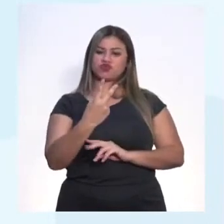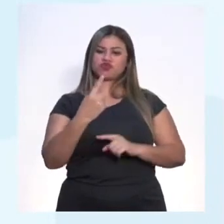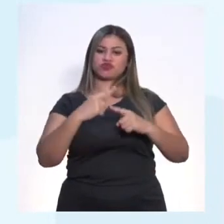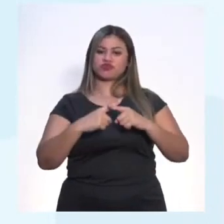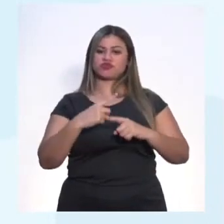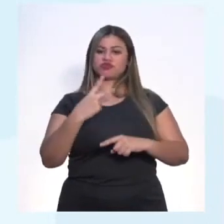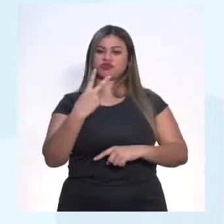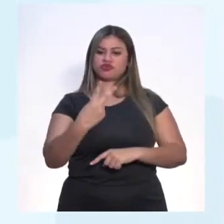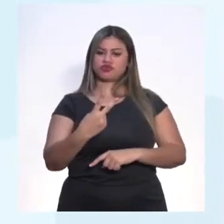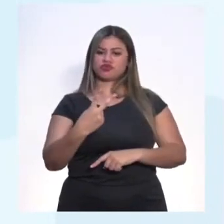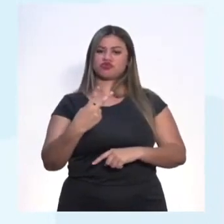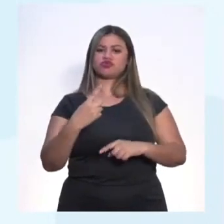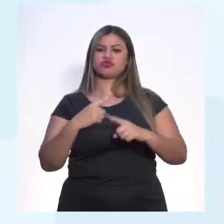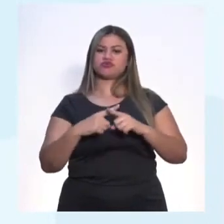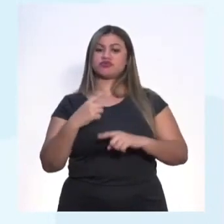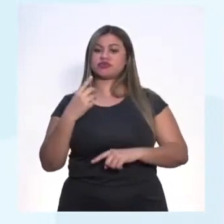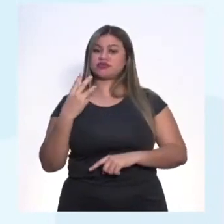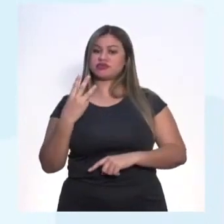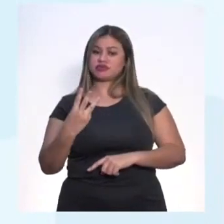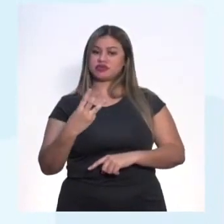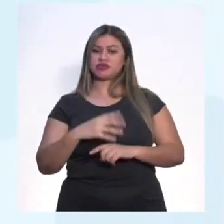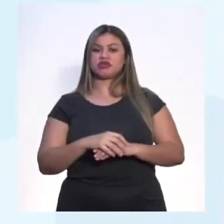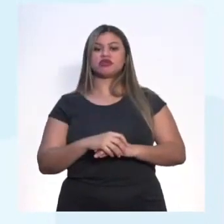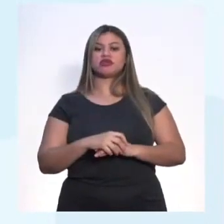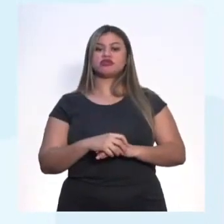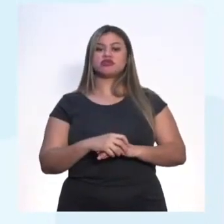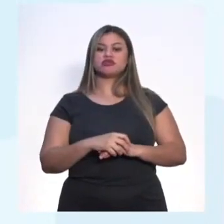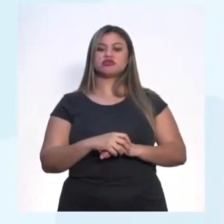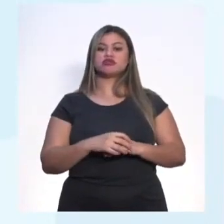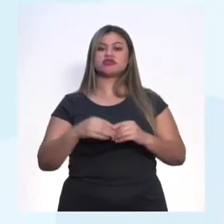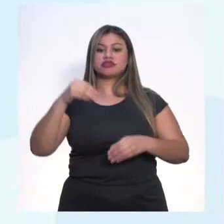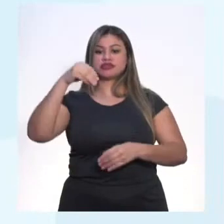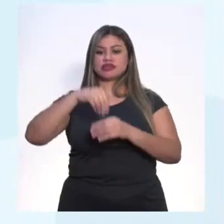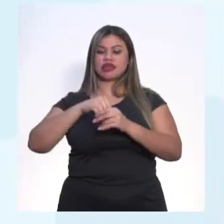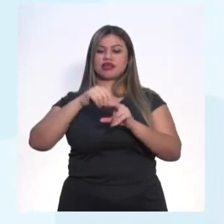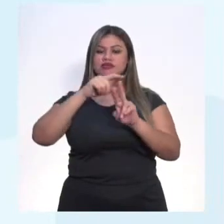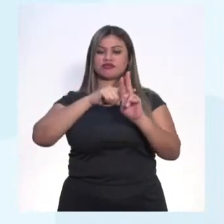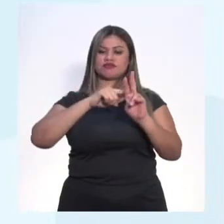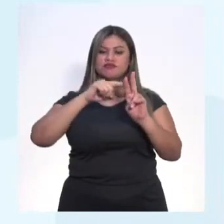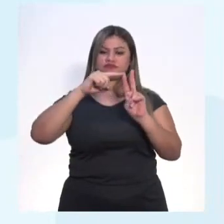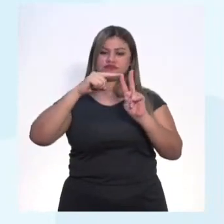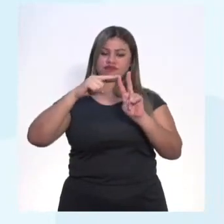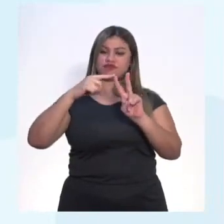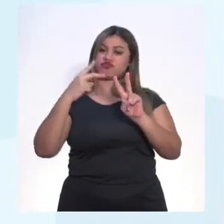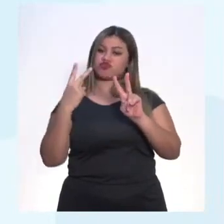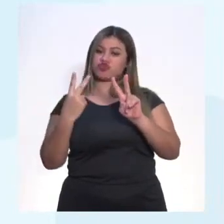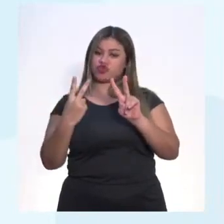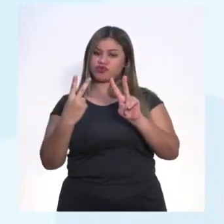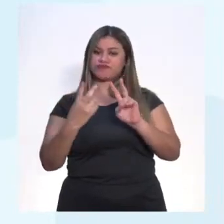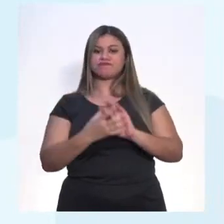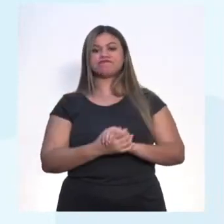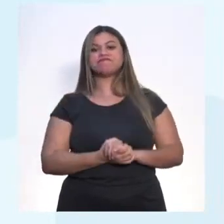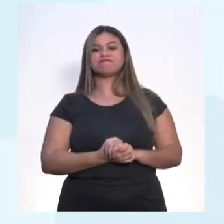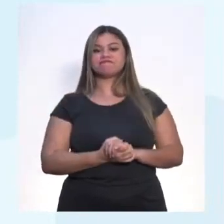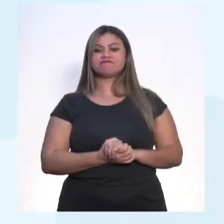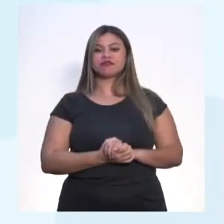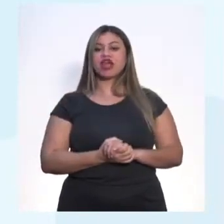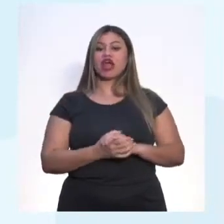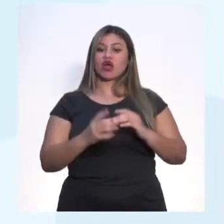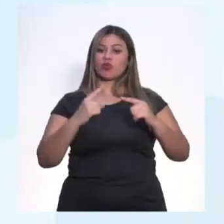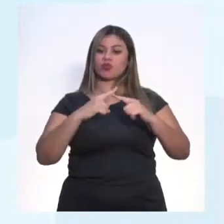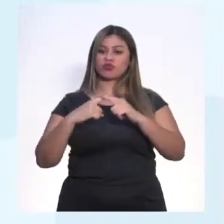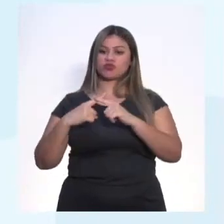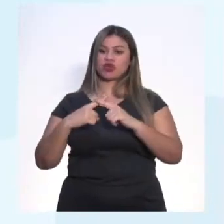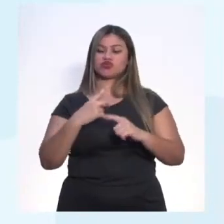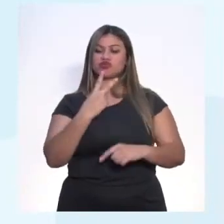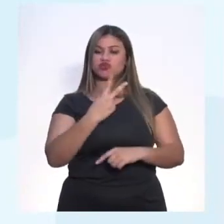vezes 2 vezes 3 e vai ficar dentro da raiz a raiz quadrada de 2. Vamos multiplicar